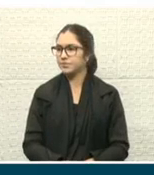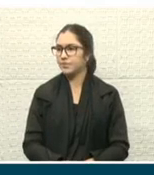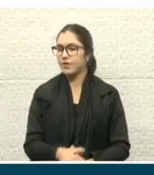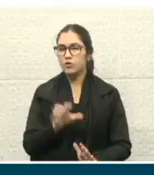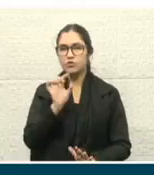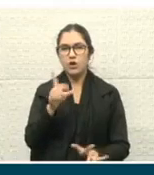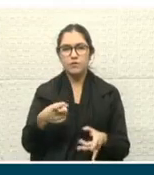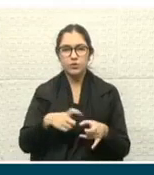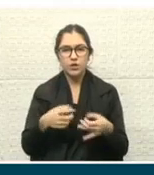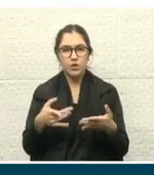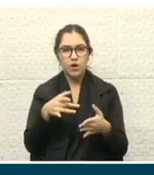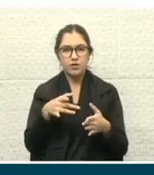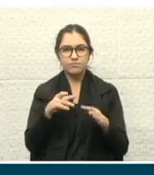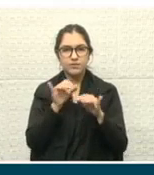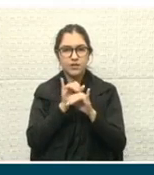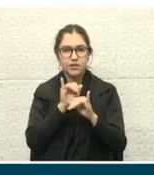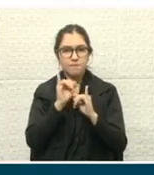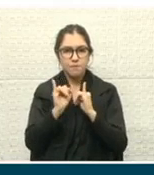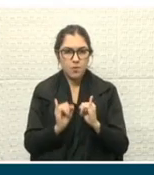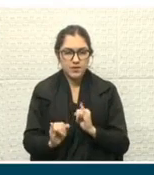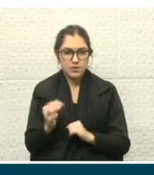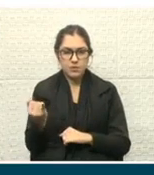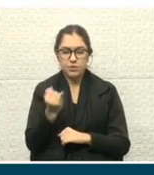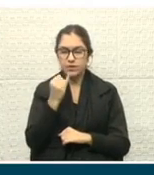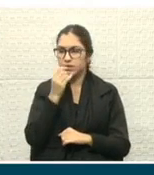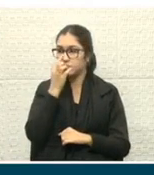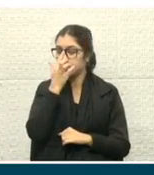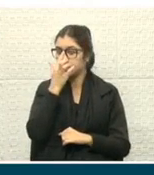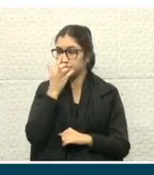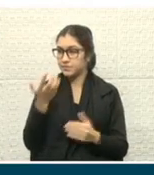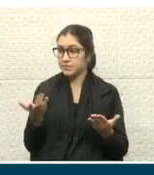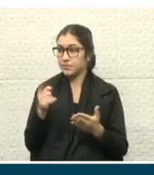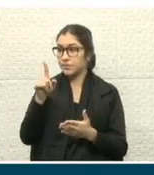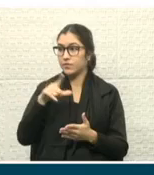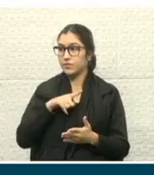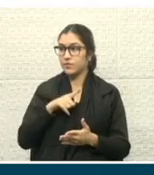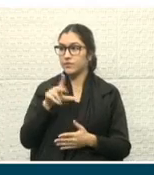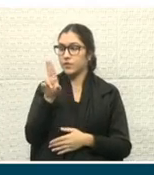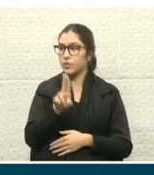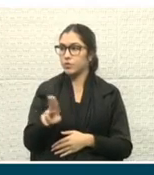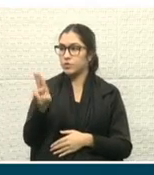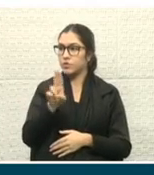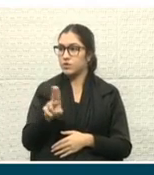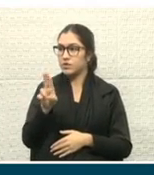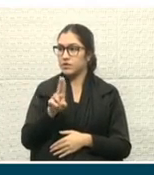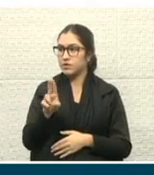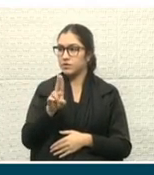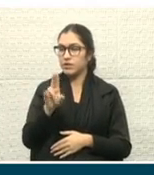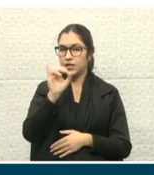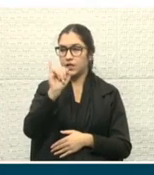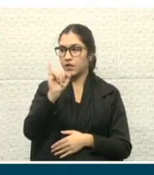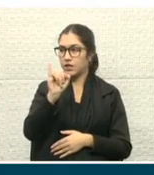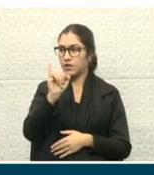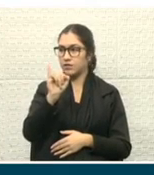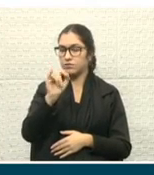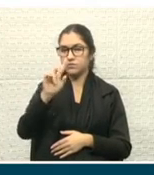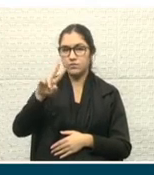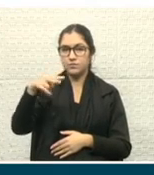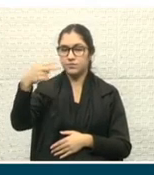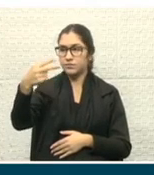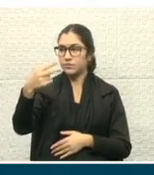Só retomando uma informação importante. Aqui nós estamos utilizando i como